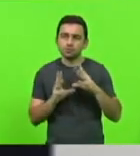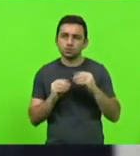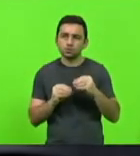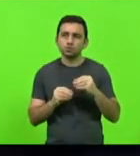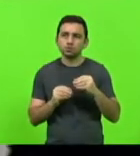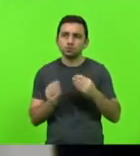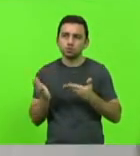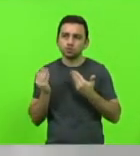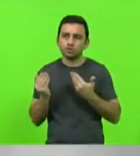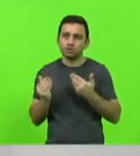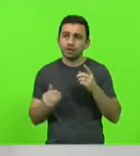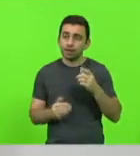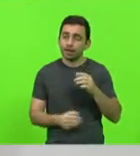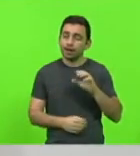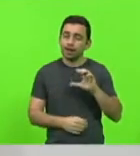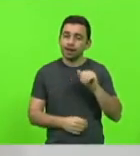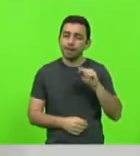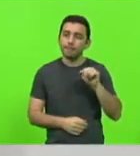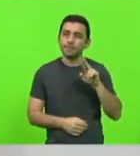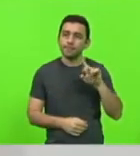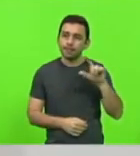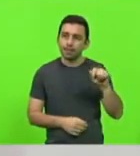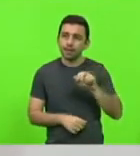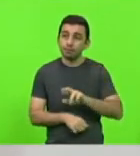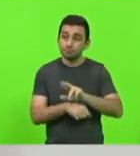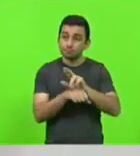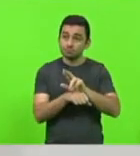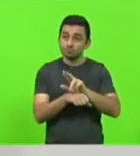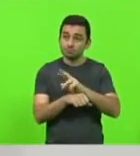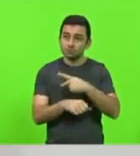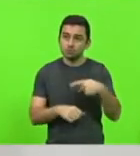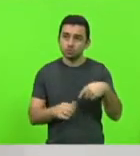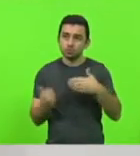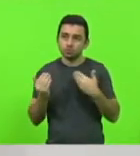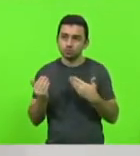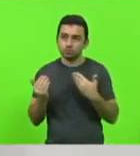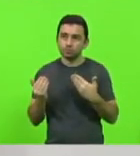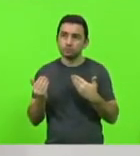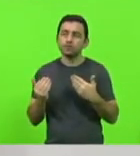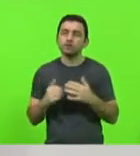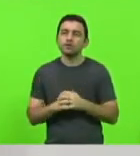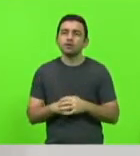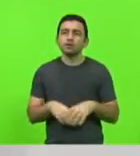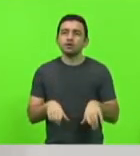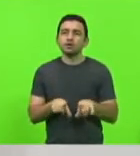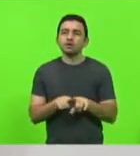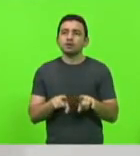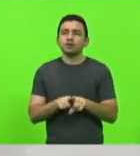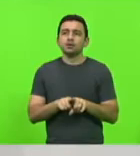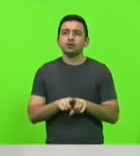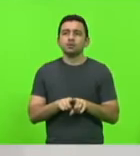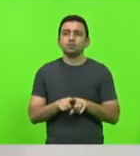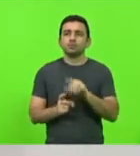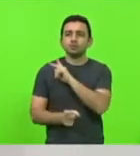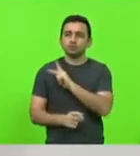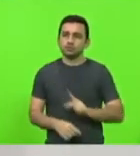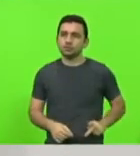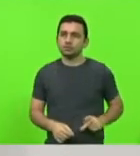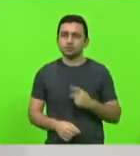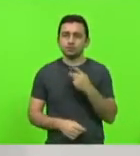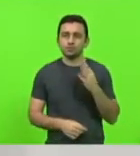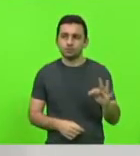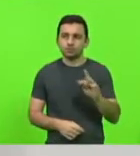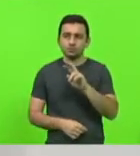companheira Camila Gonzaga, representando aqui a Pastoral da Juventude. Cumprimento o presidente do PT de